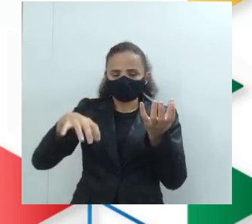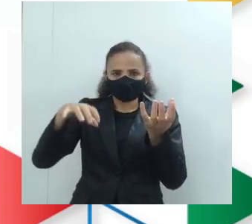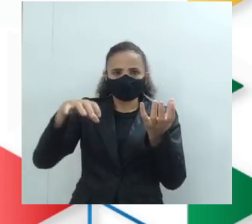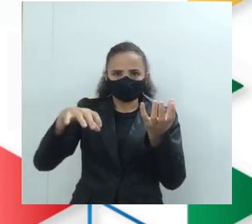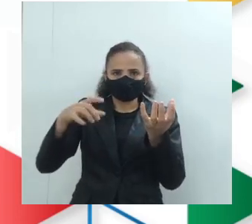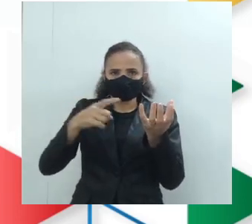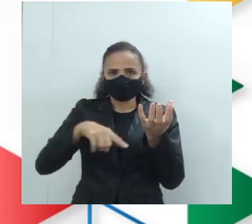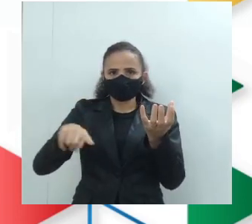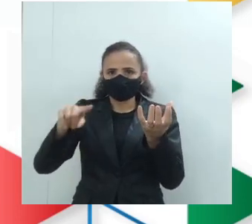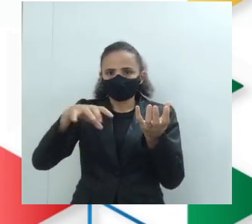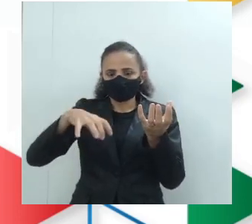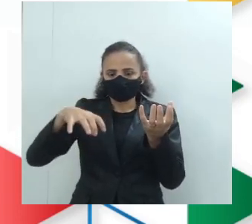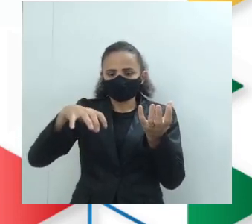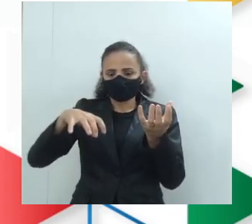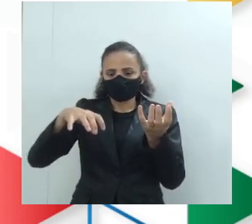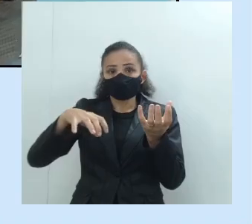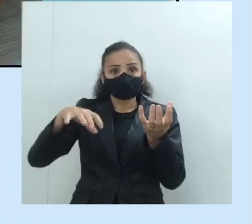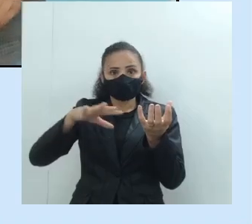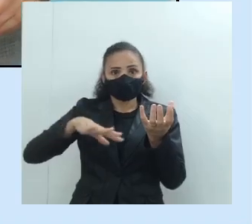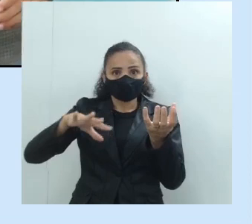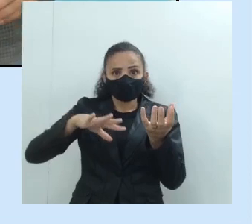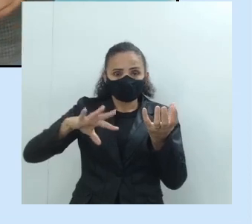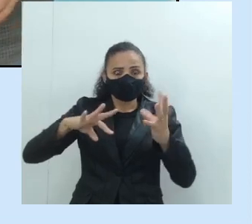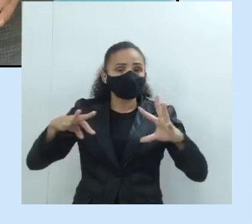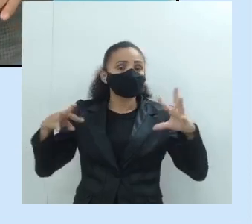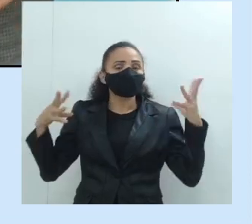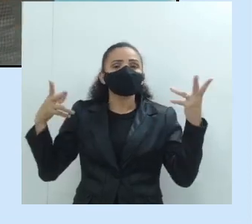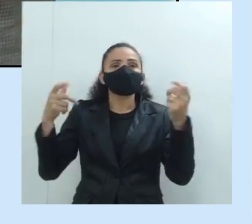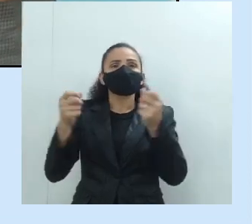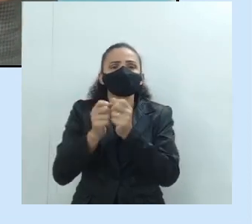arquiteto brasileiro, que fala sobre